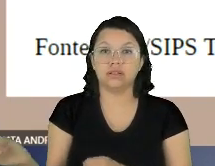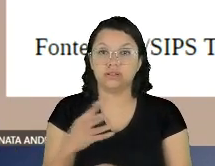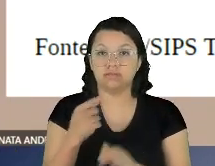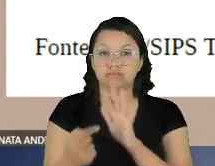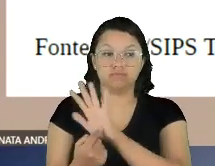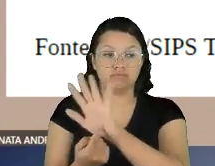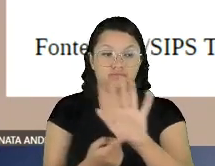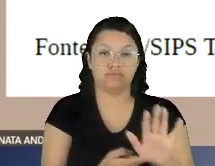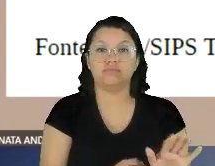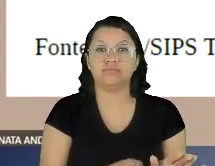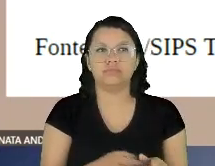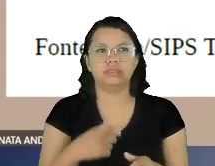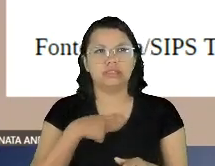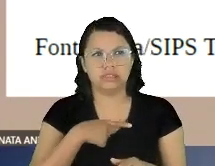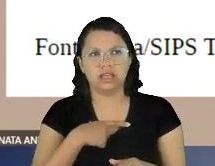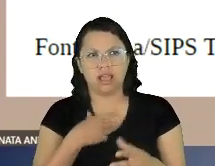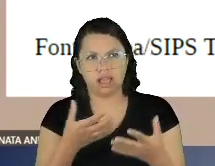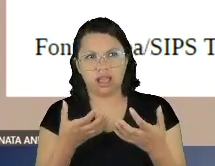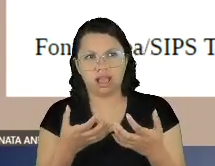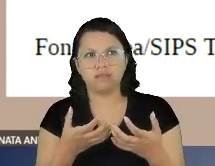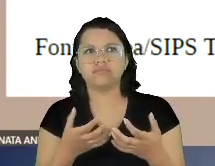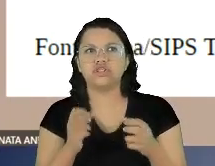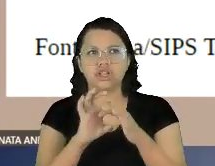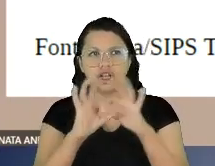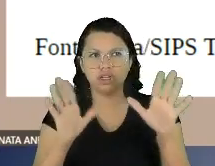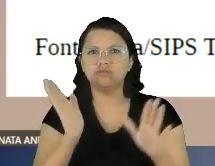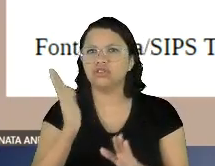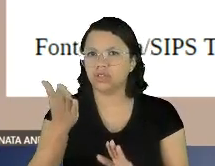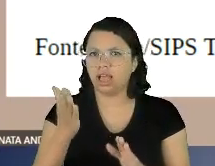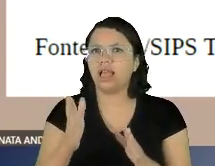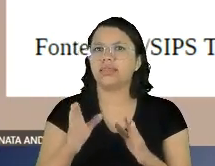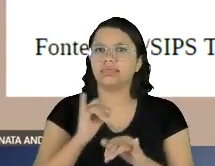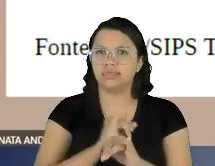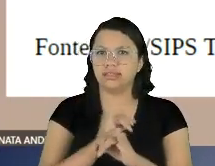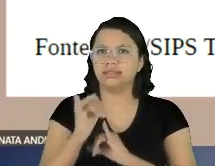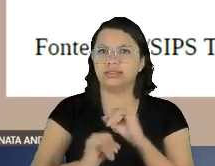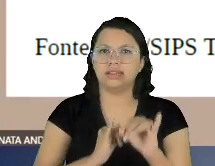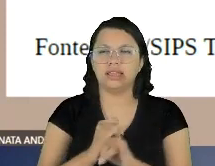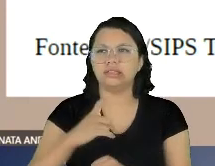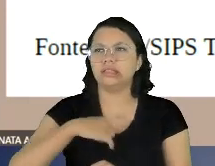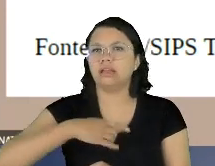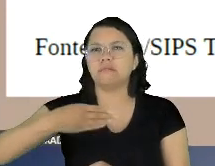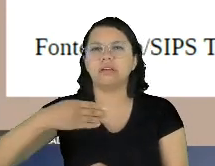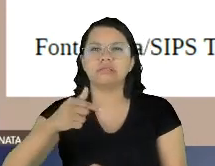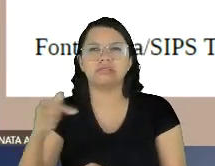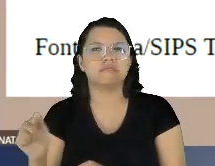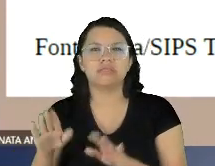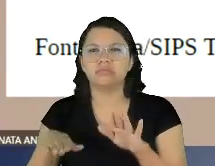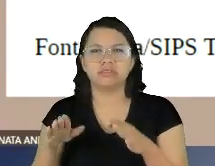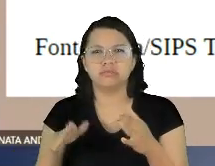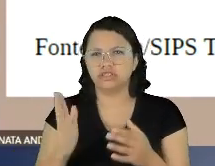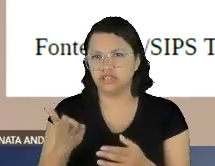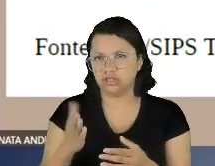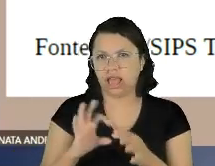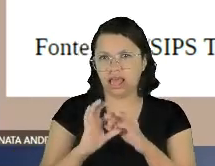tiver interesse é só procurar na internet, que já está disponível. Acabou de sair, já faz umas 4 semanas, mais ou